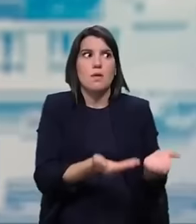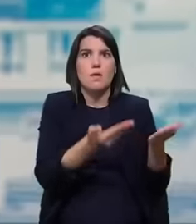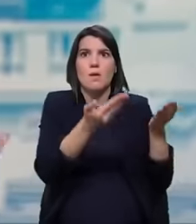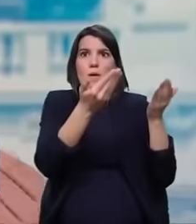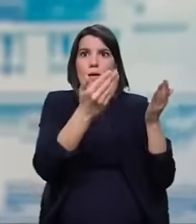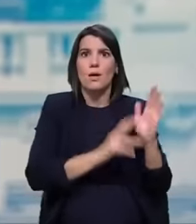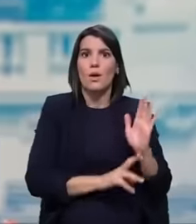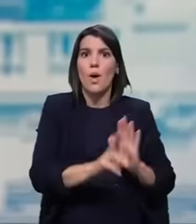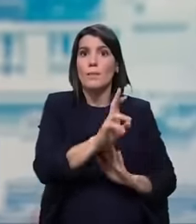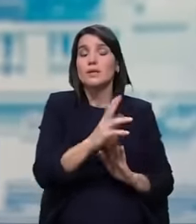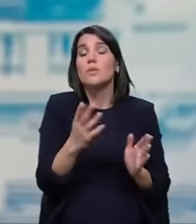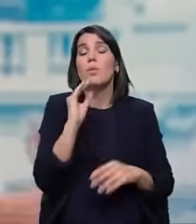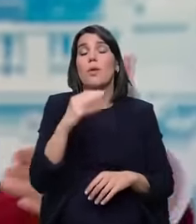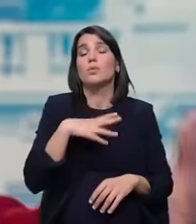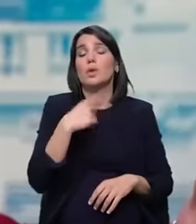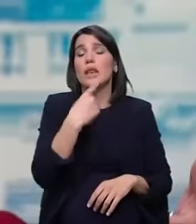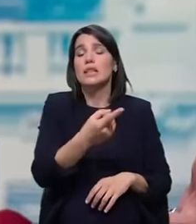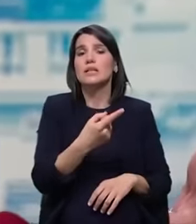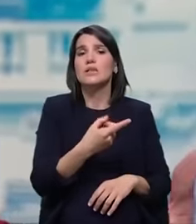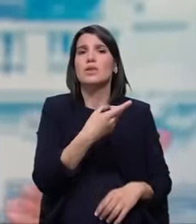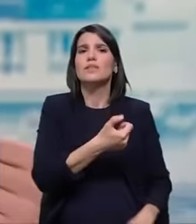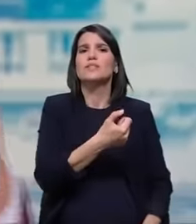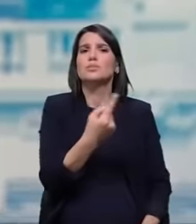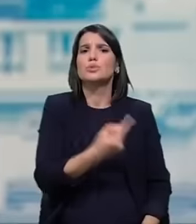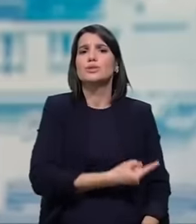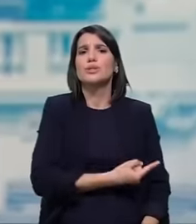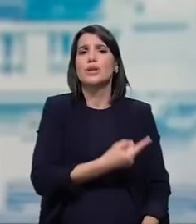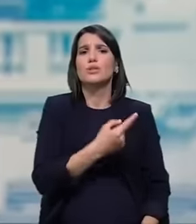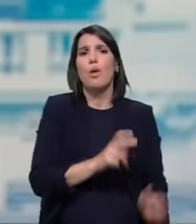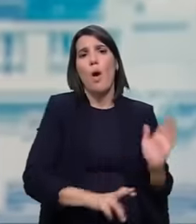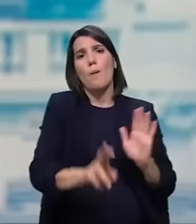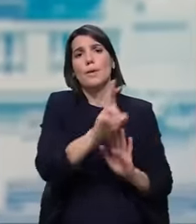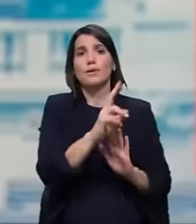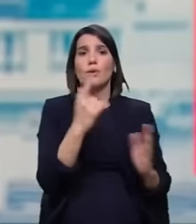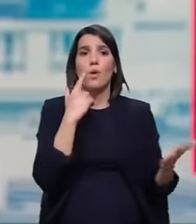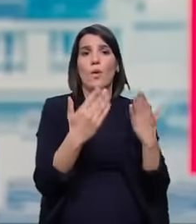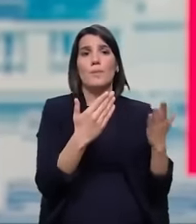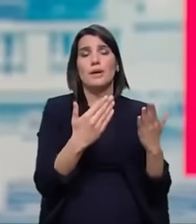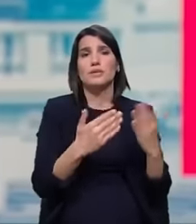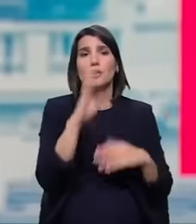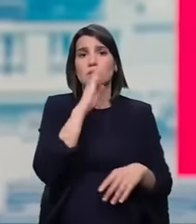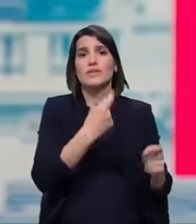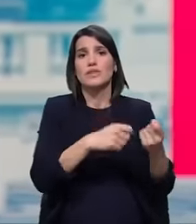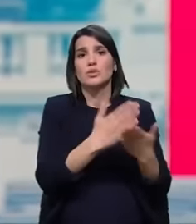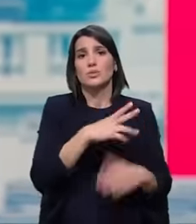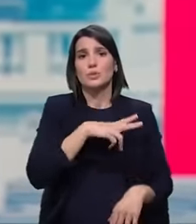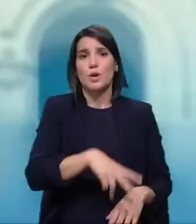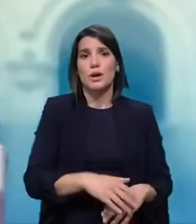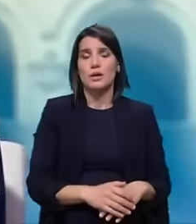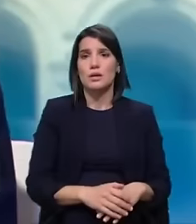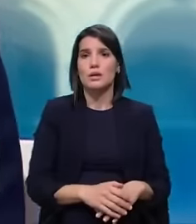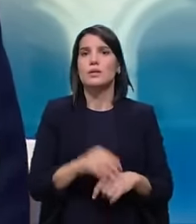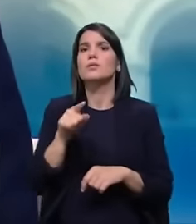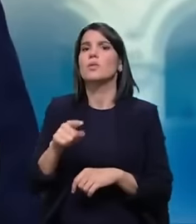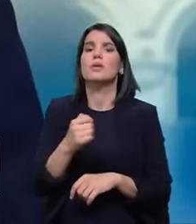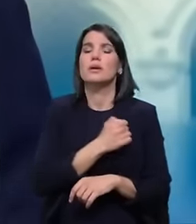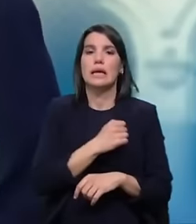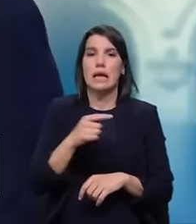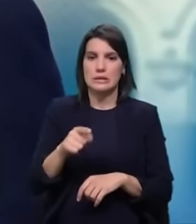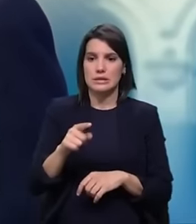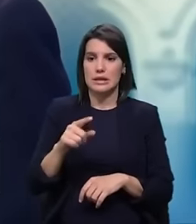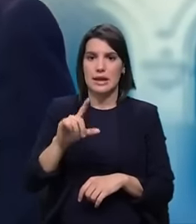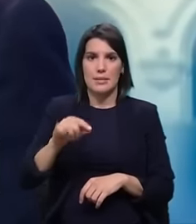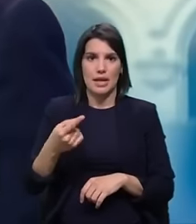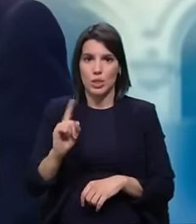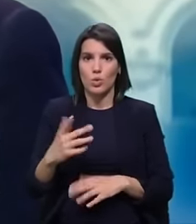E sobem, em média, segundo o Banco de Portugal, mais 95% do que as transações efetuadas. Portanto, só com casas caras, não com casas que eram baratas e